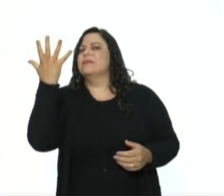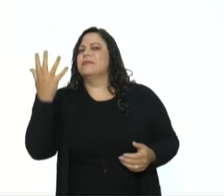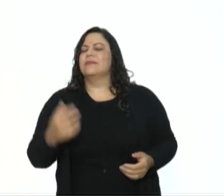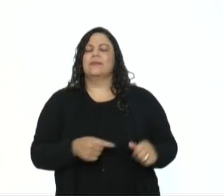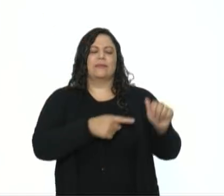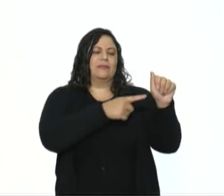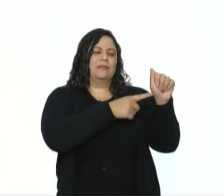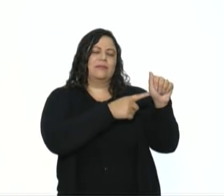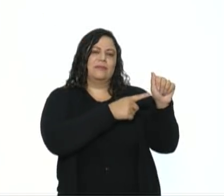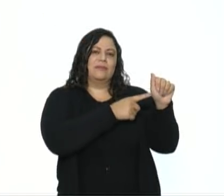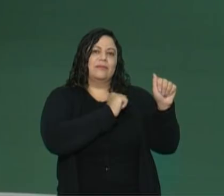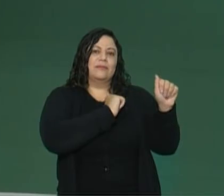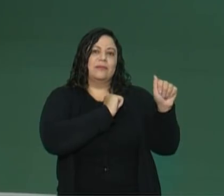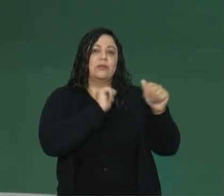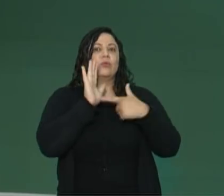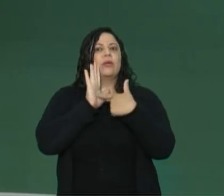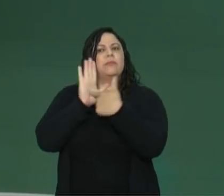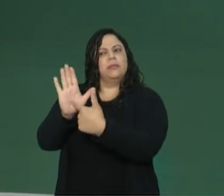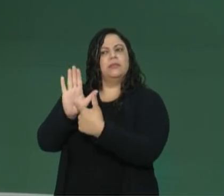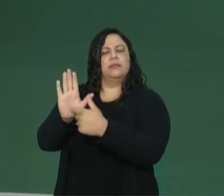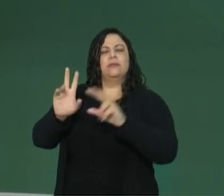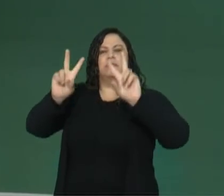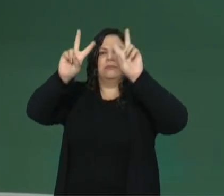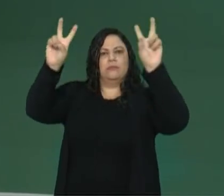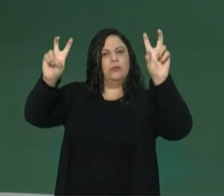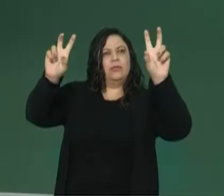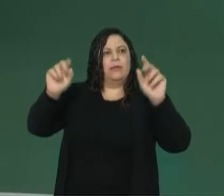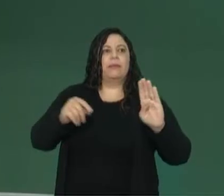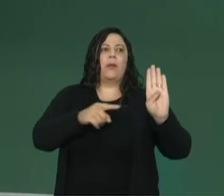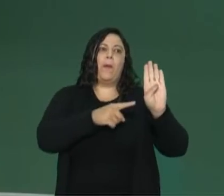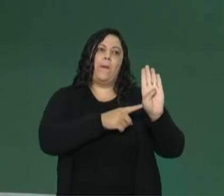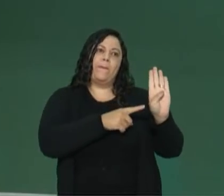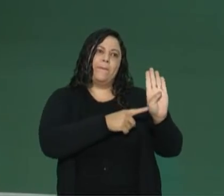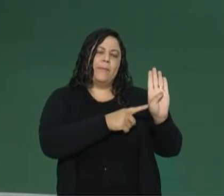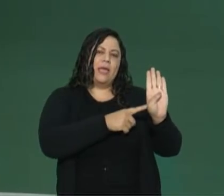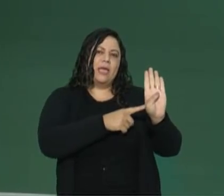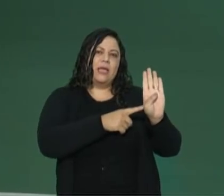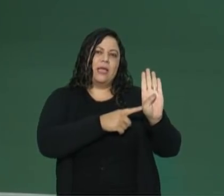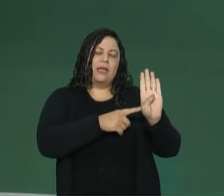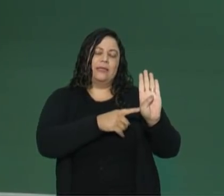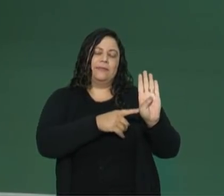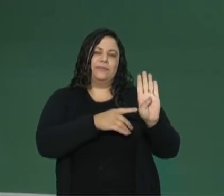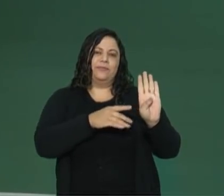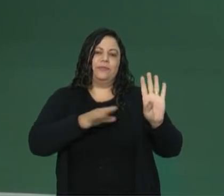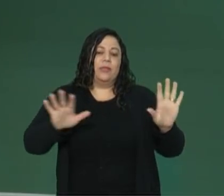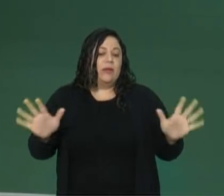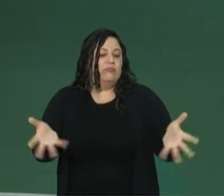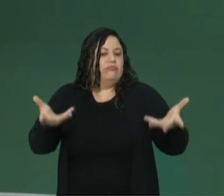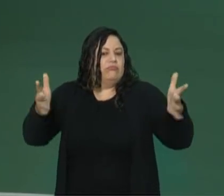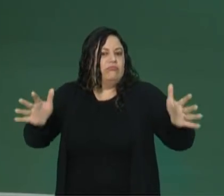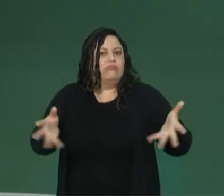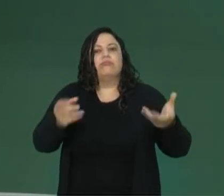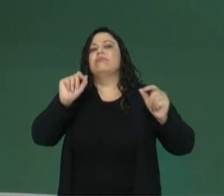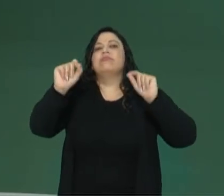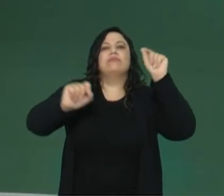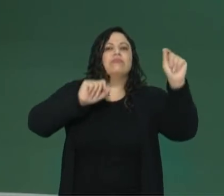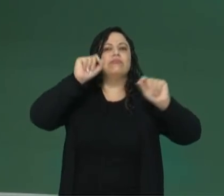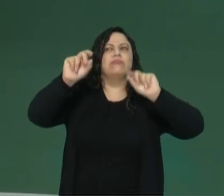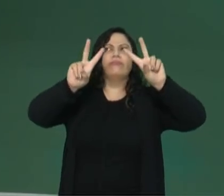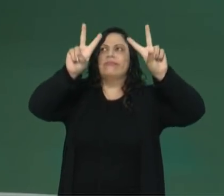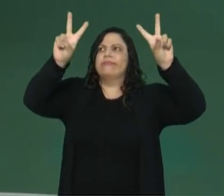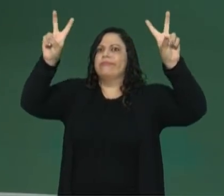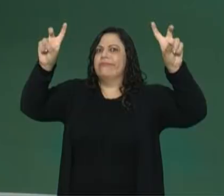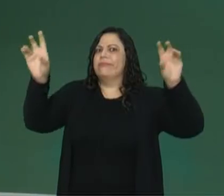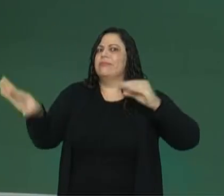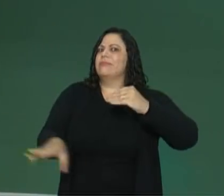A, apresenta o tema para o leitor, ou letra B, instiga o leitor a saber como o tema será incluído